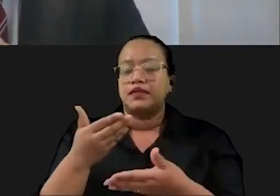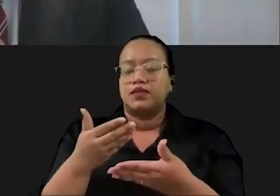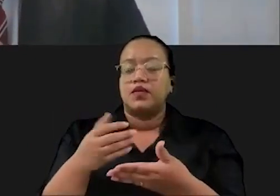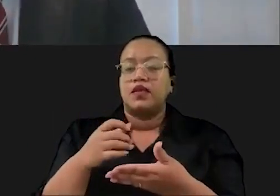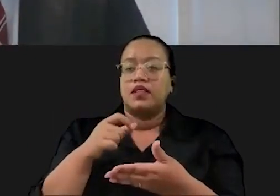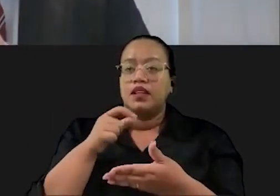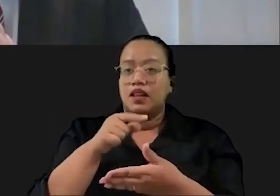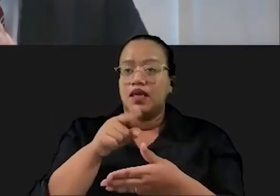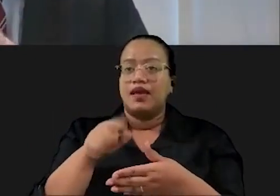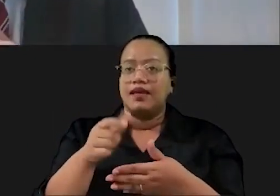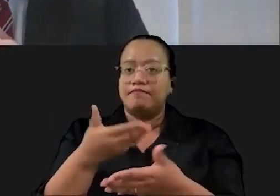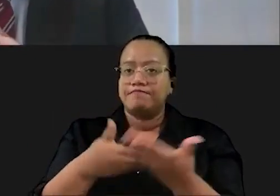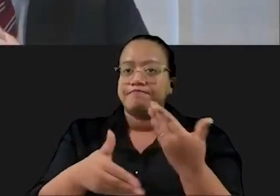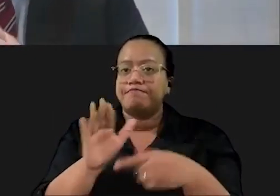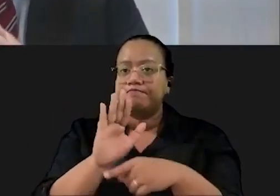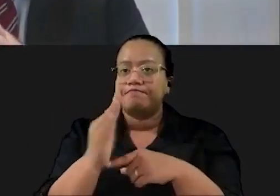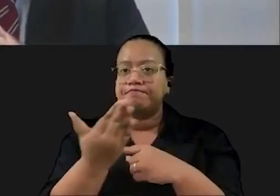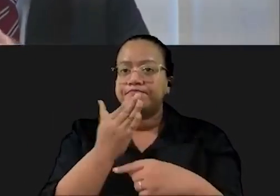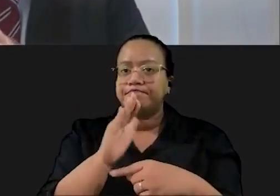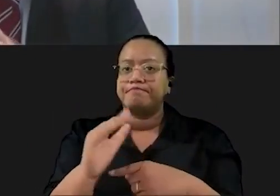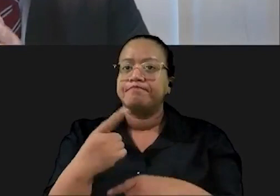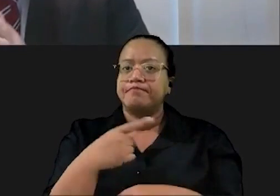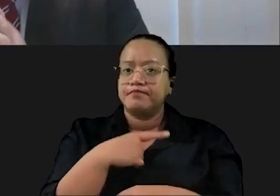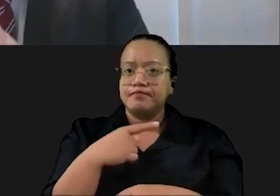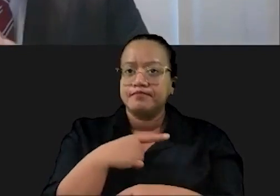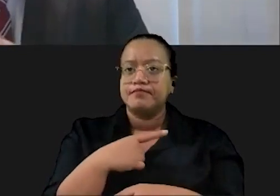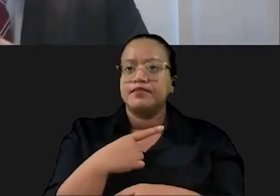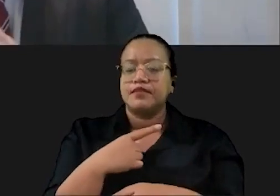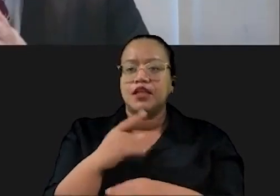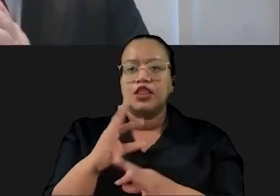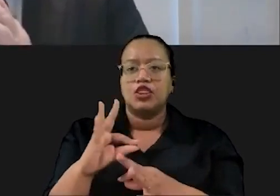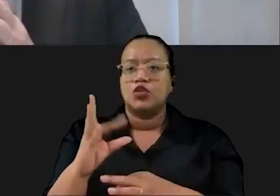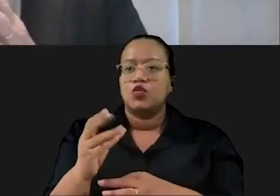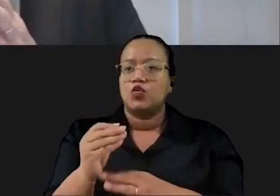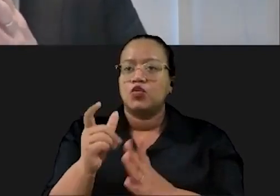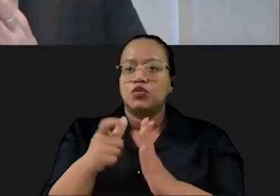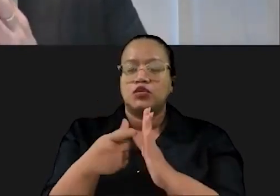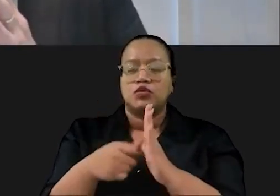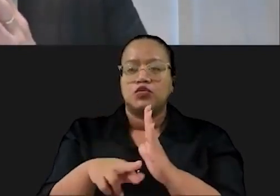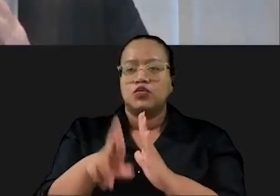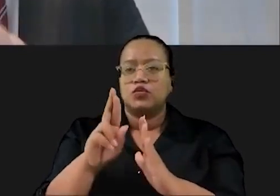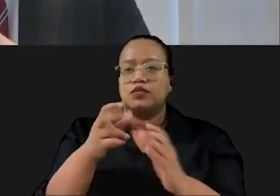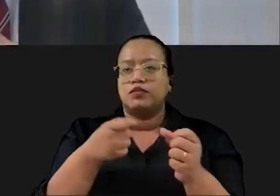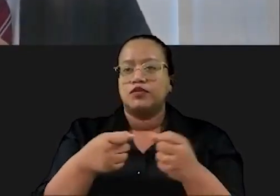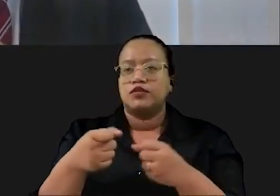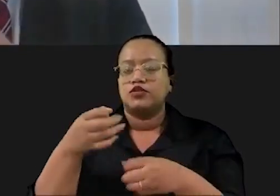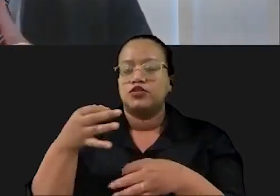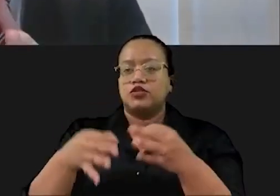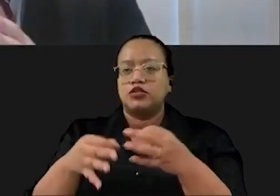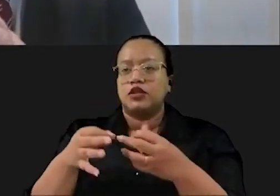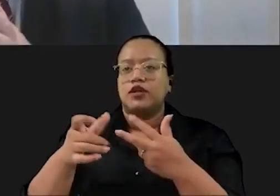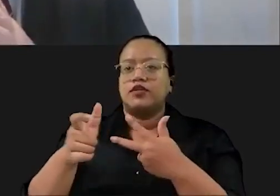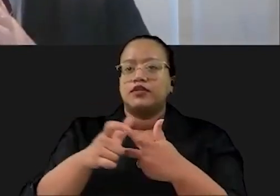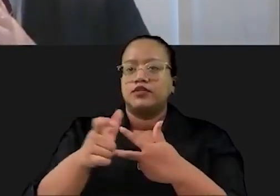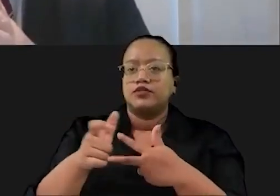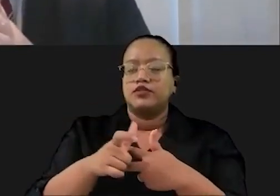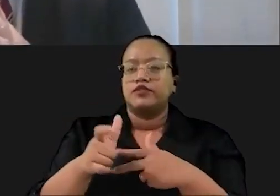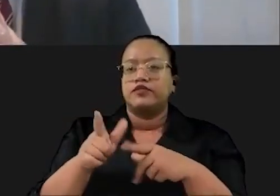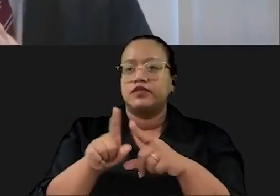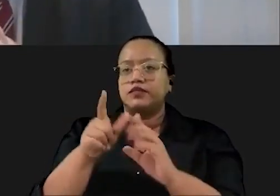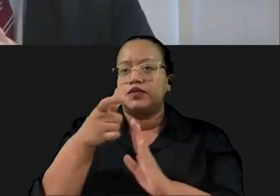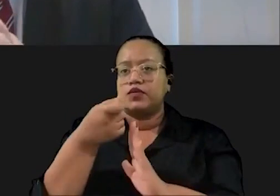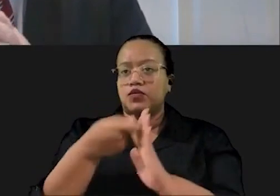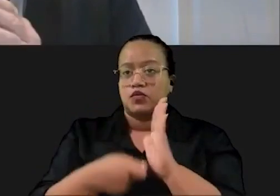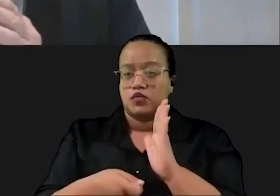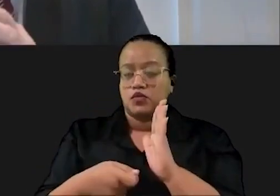atores do processo, Poder Judiciário, Executivo e próprio autor, através da advocacia,